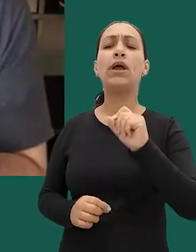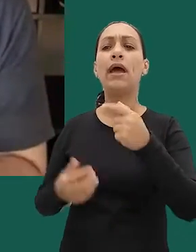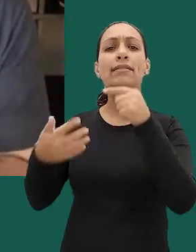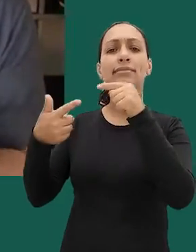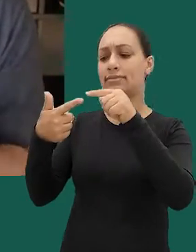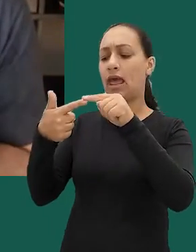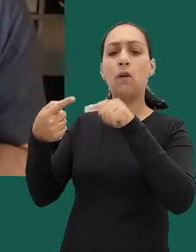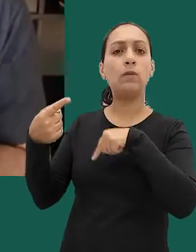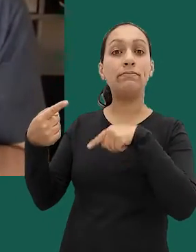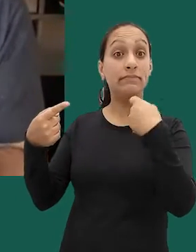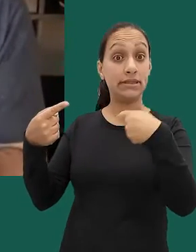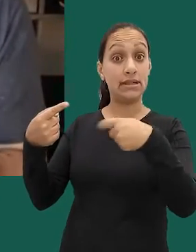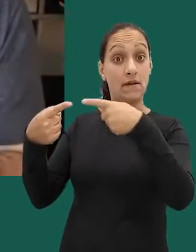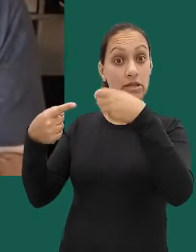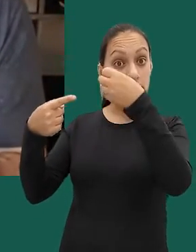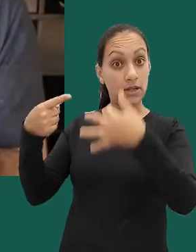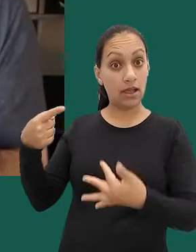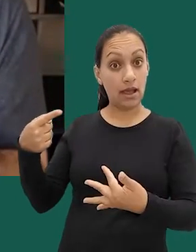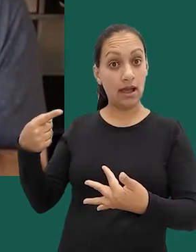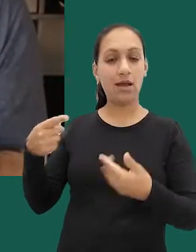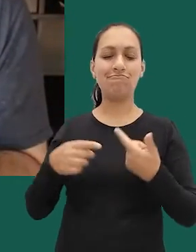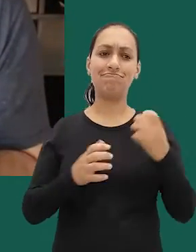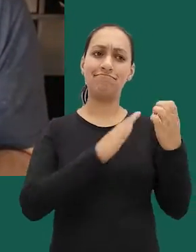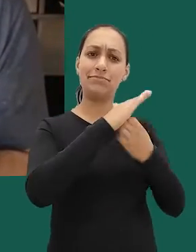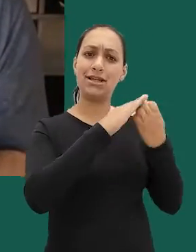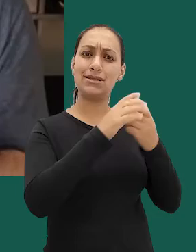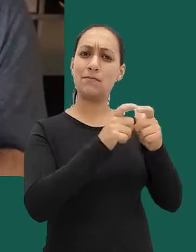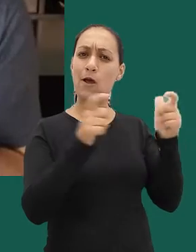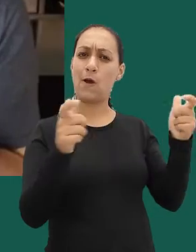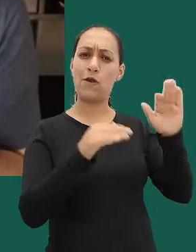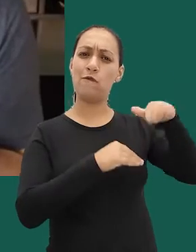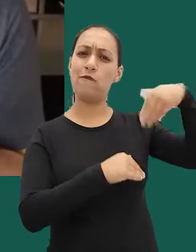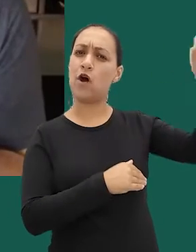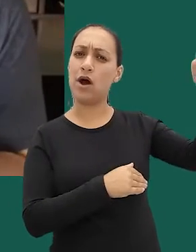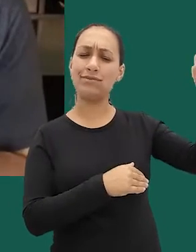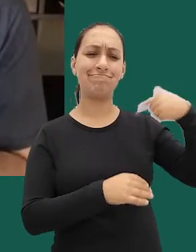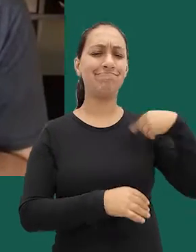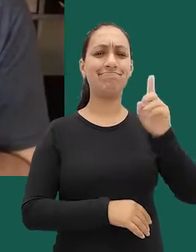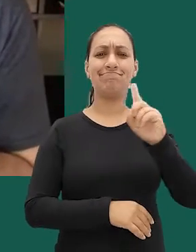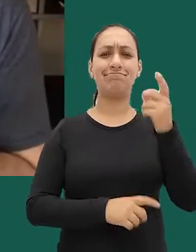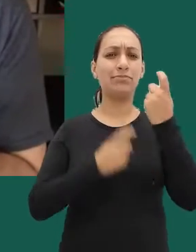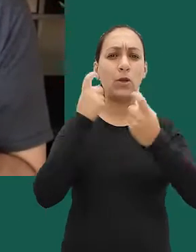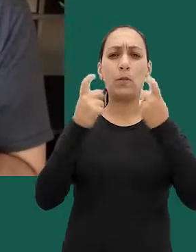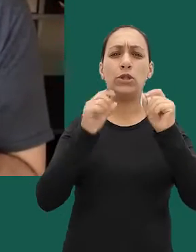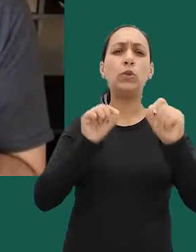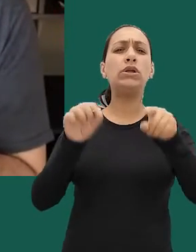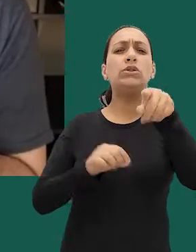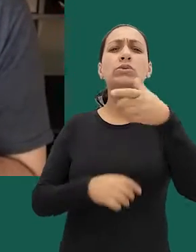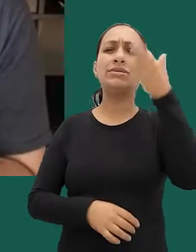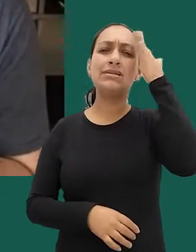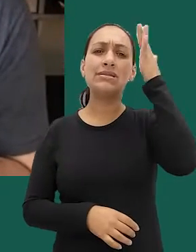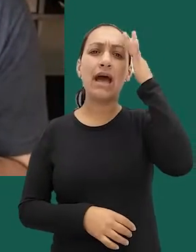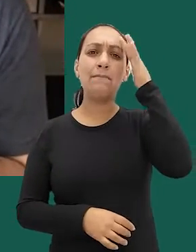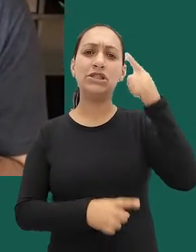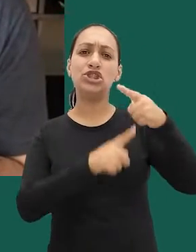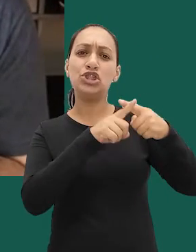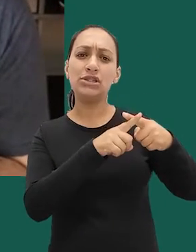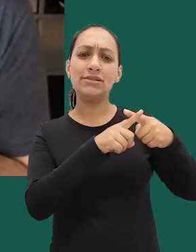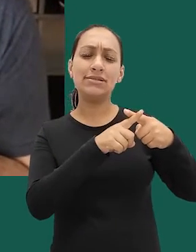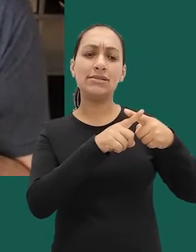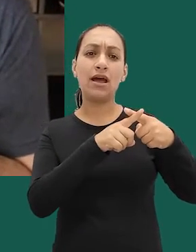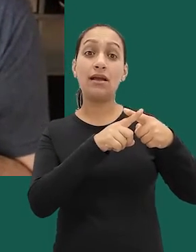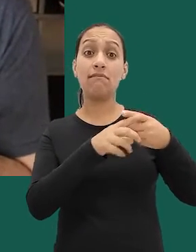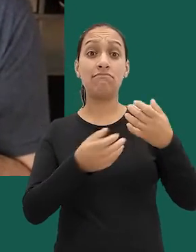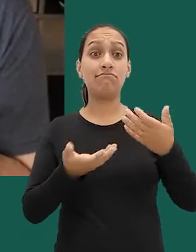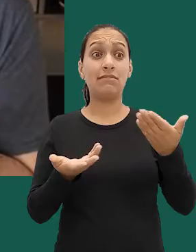que era tal coisa. Em empresas maiores, principalmente aqui fora, não está muito preocupado em saber o que você sabe X. Está preocupado em saber